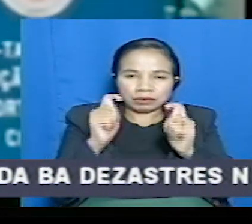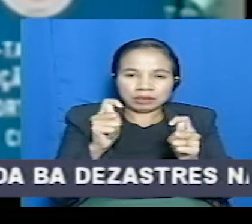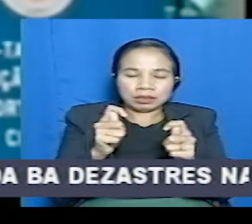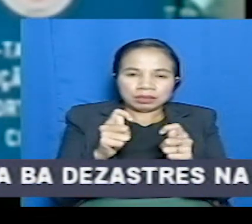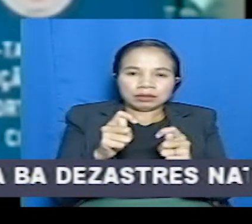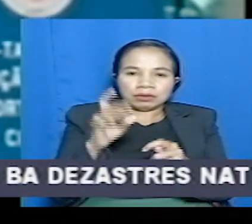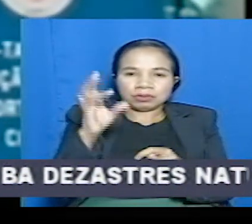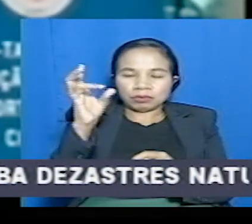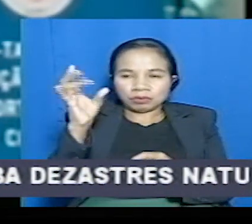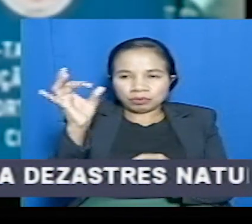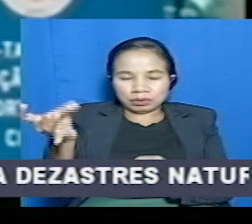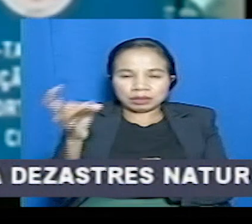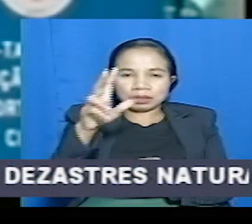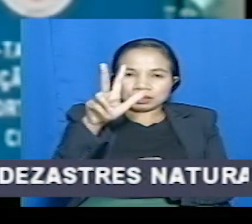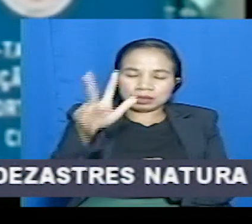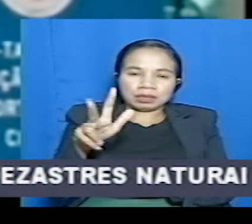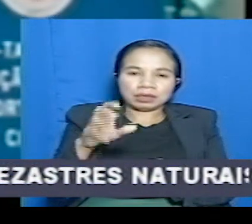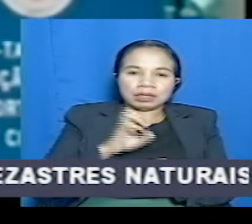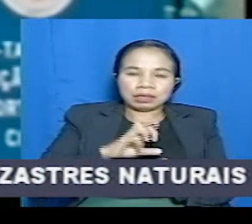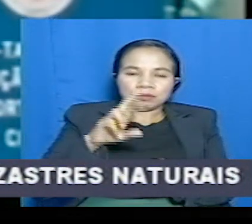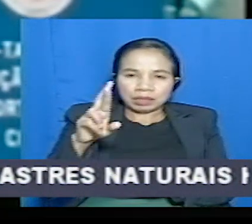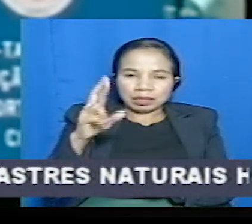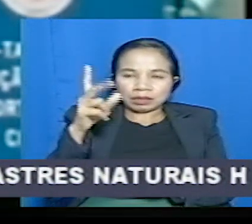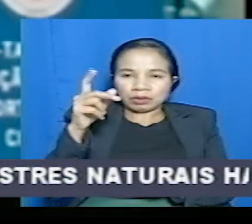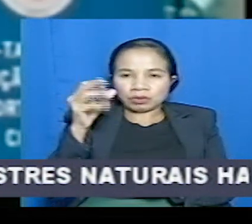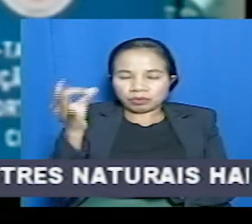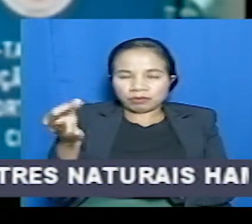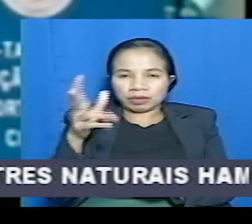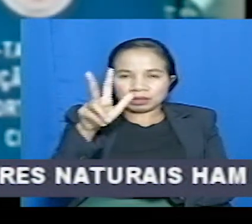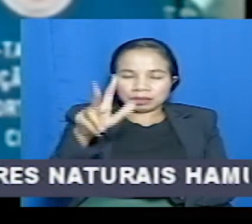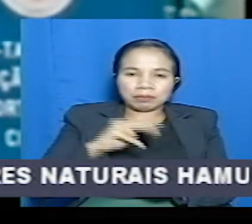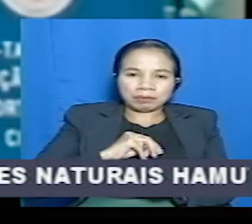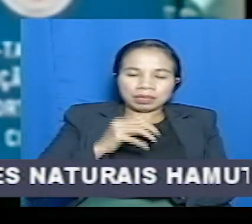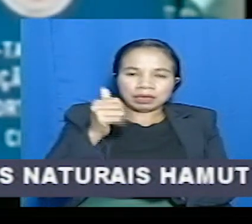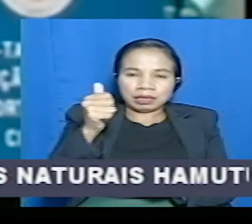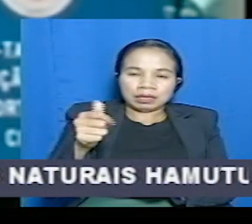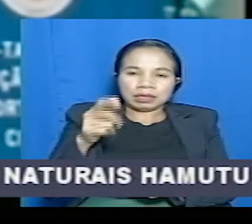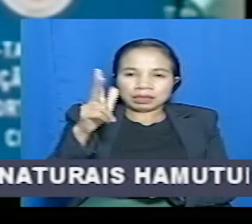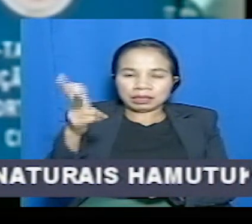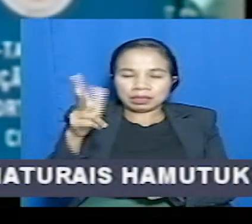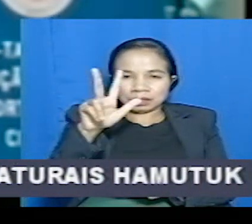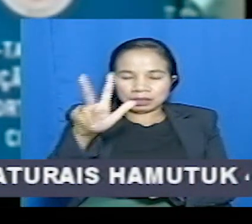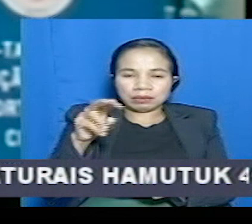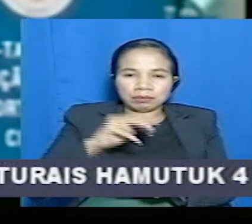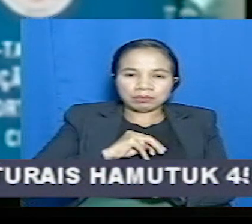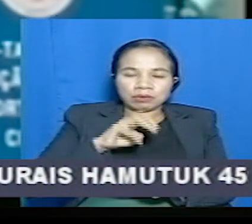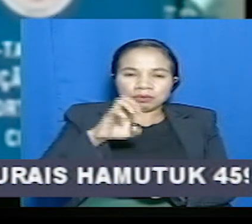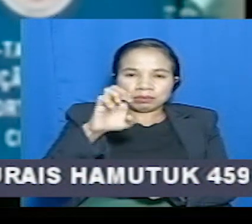testes 83, iha Hermera 93, iha Maliana 33, iha